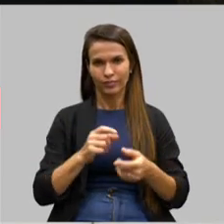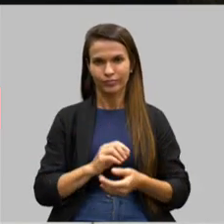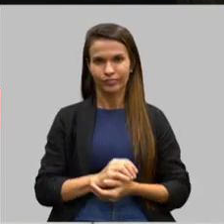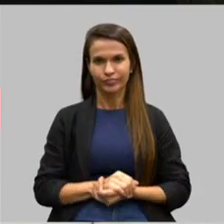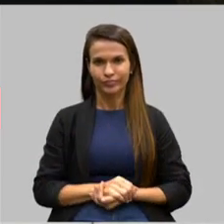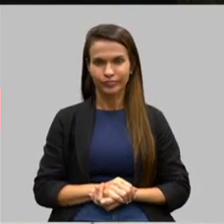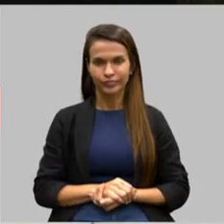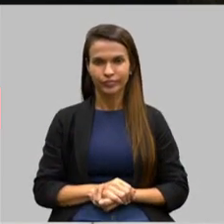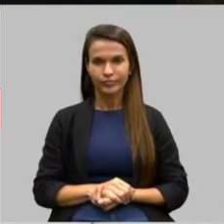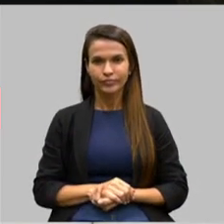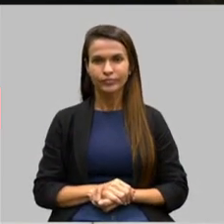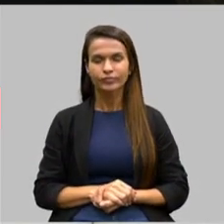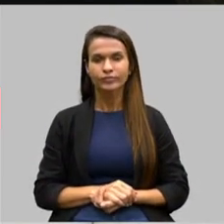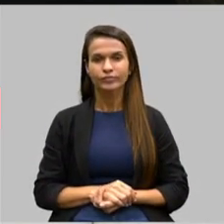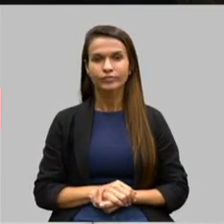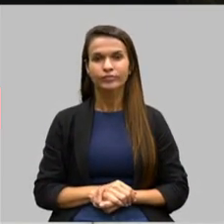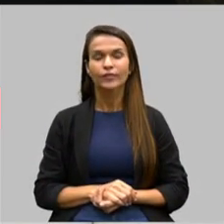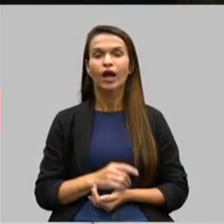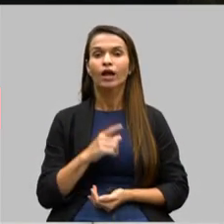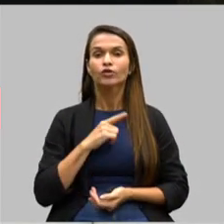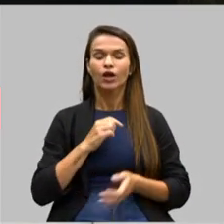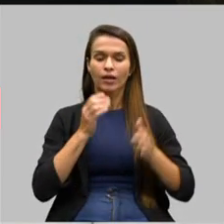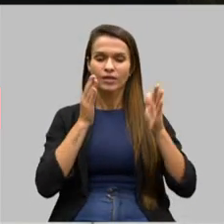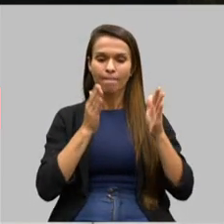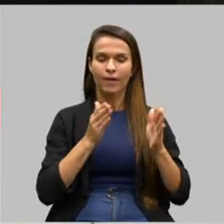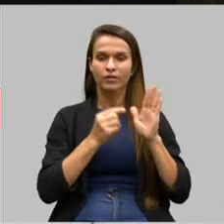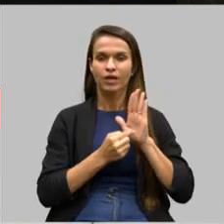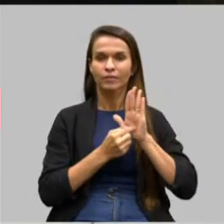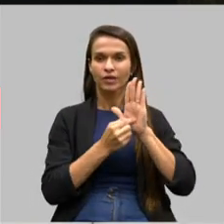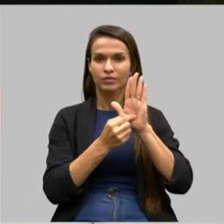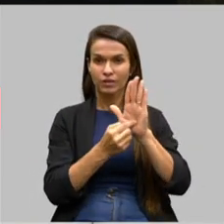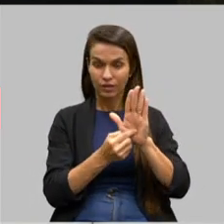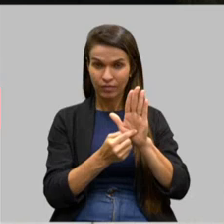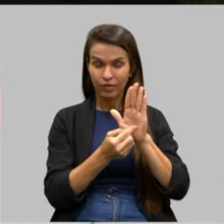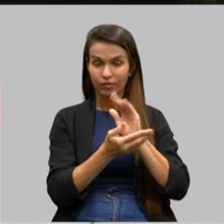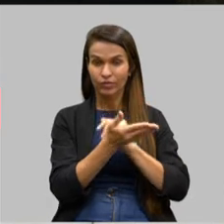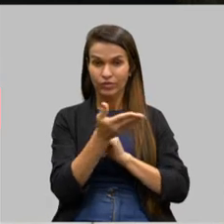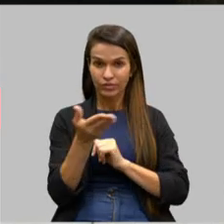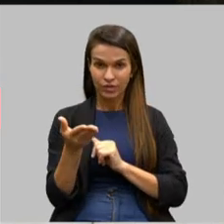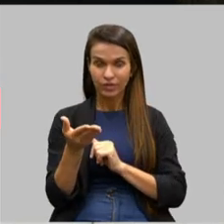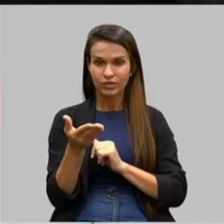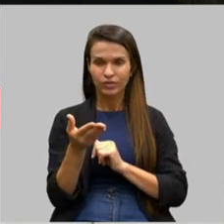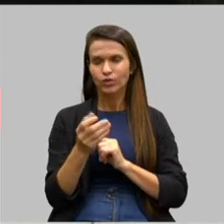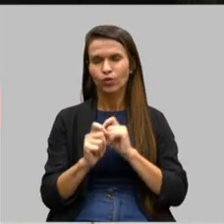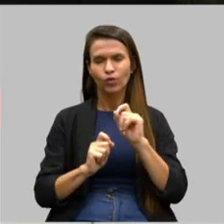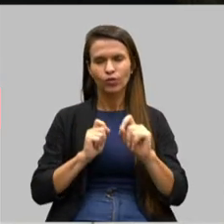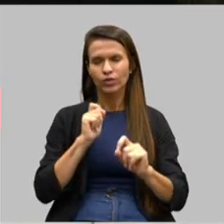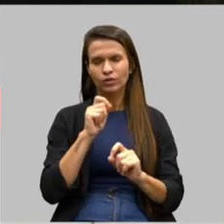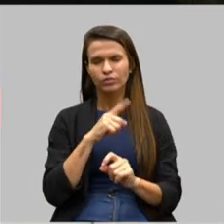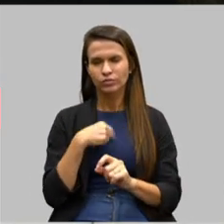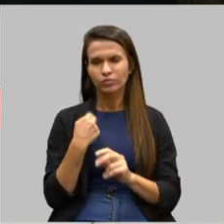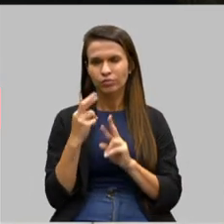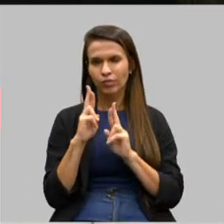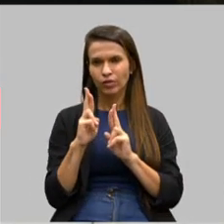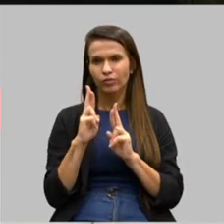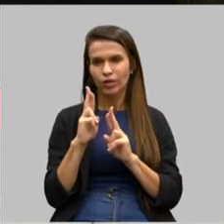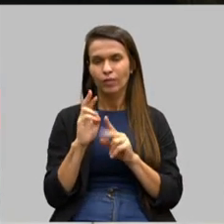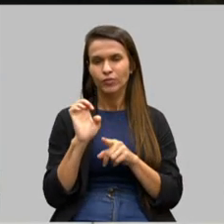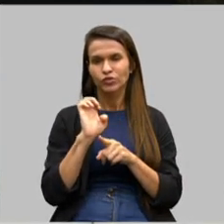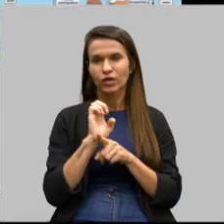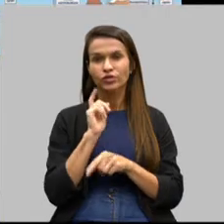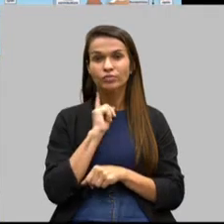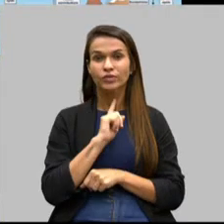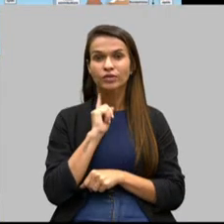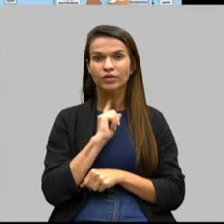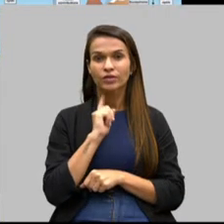Eu teria essa parte da apresentação para mostrar para vocês, que é o que a gente espera para o Estado de Minas Gerais